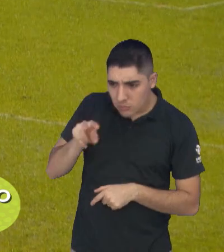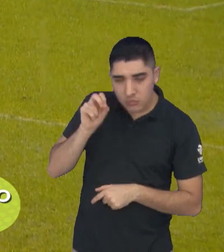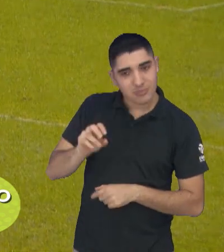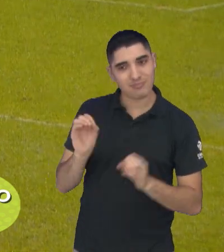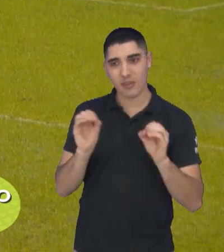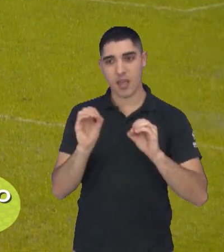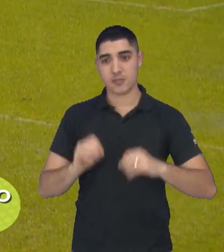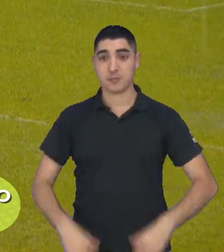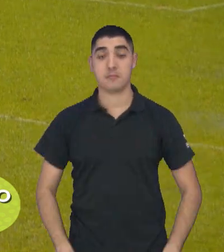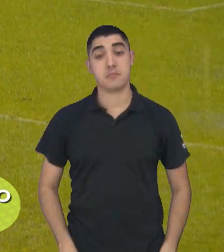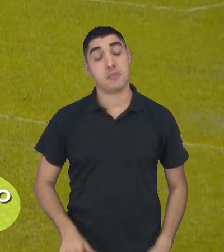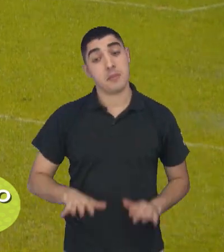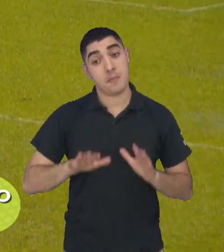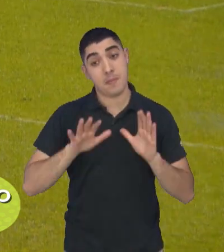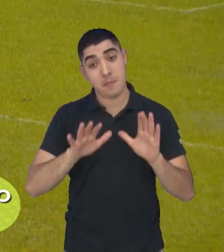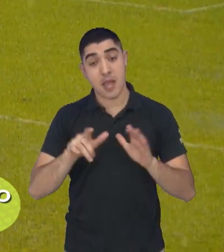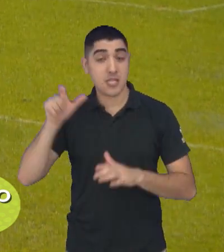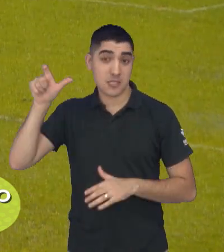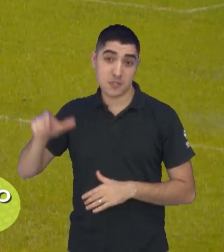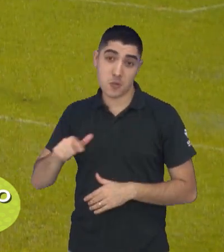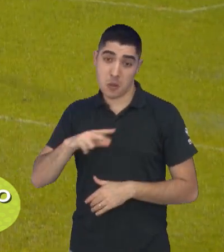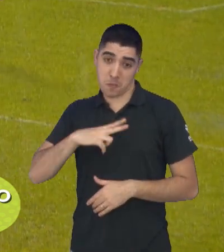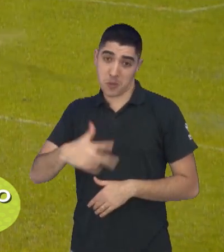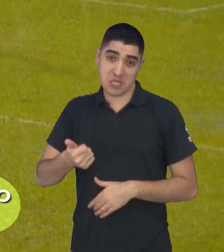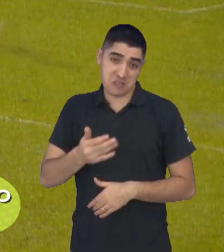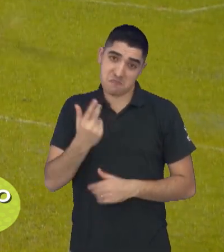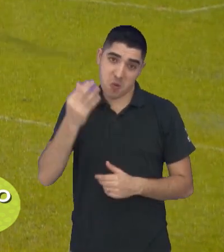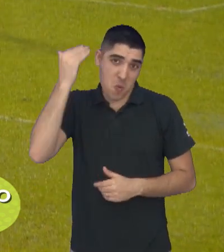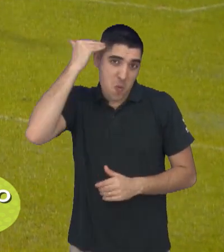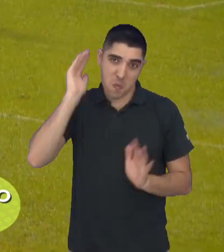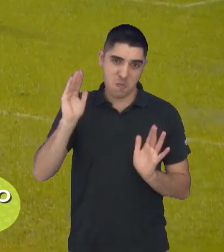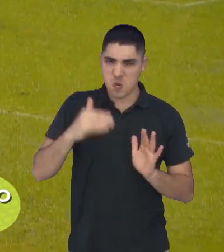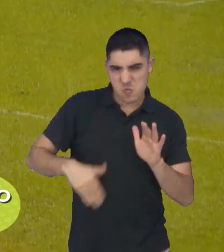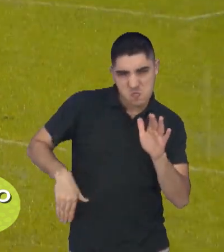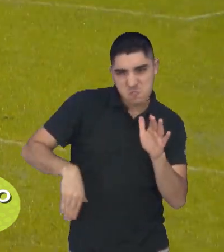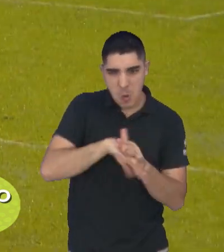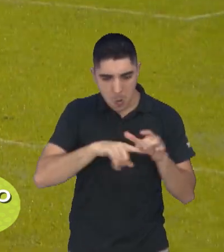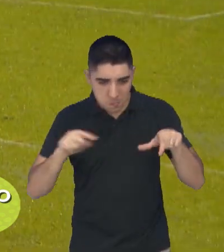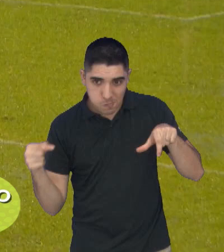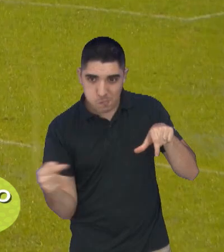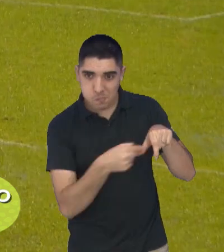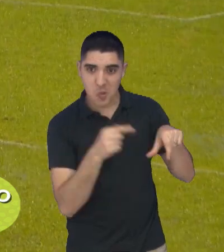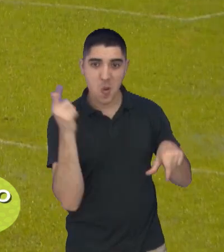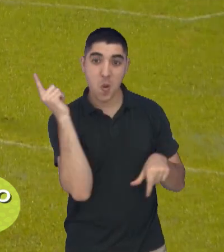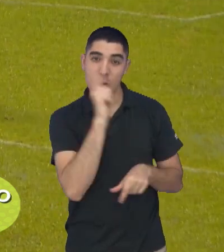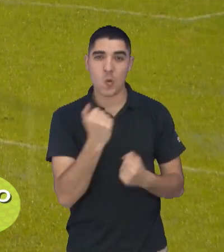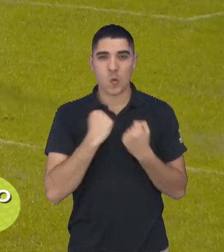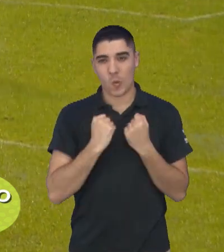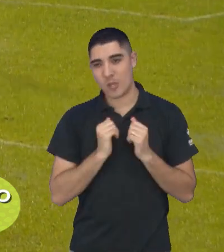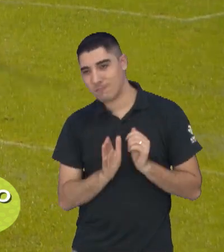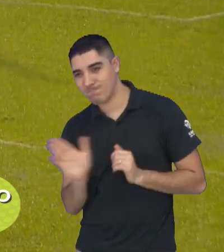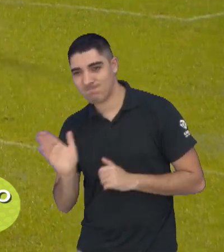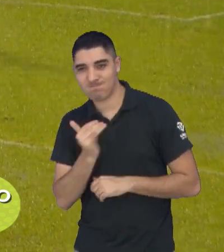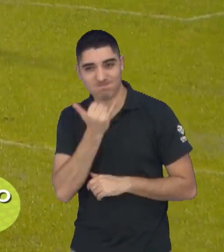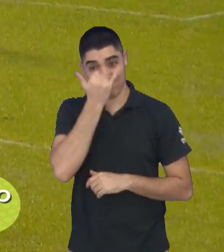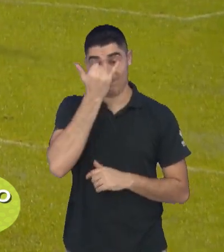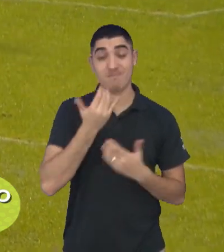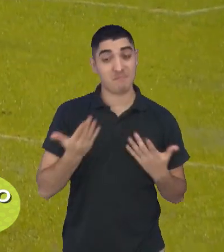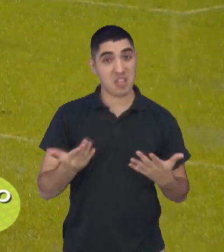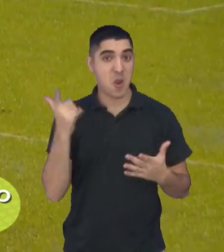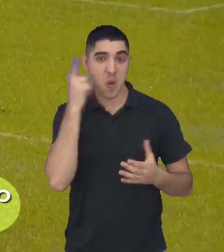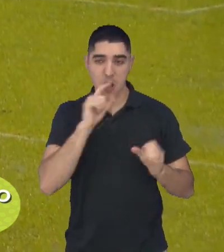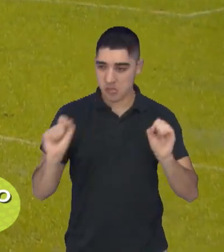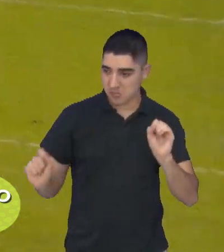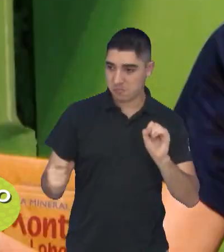Mas como o Franco não tinha nada a ver com isso, deslocou Luiz Augusto para fazer o gol da vitória da Briosa no primeiro jogo